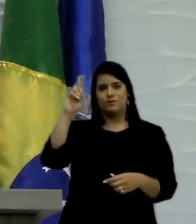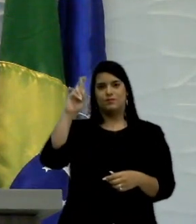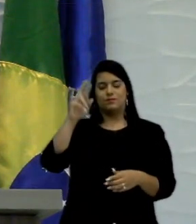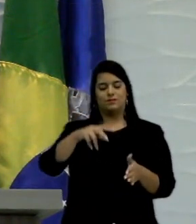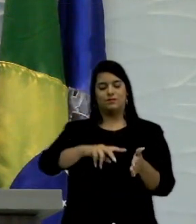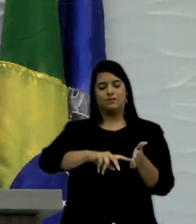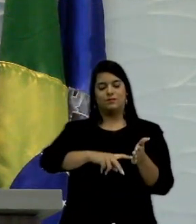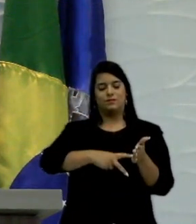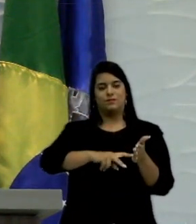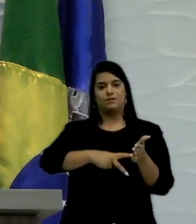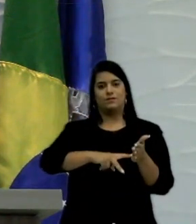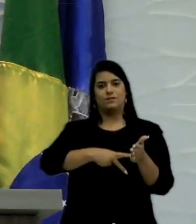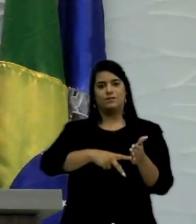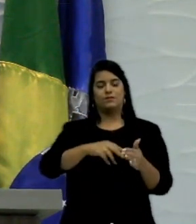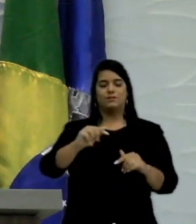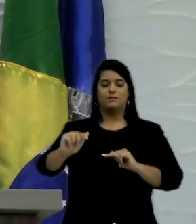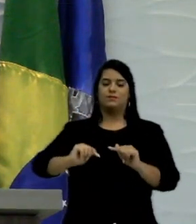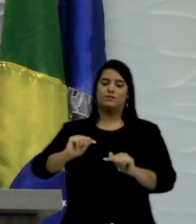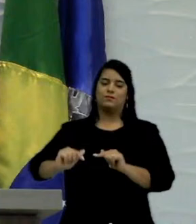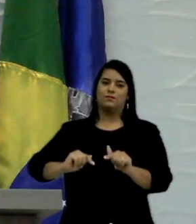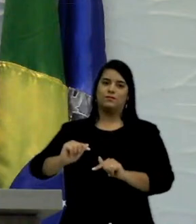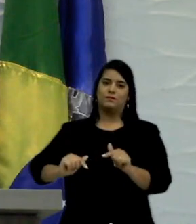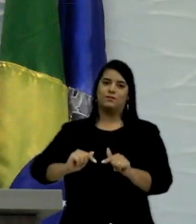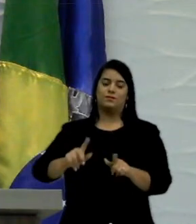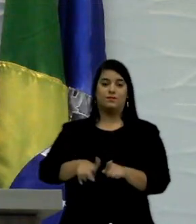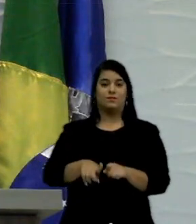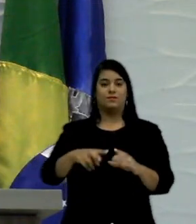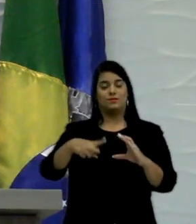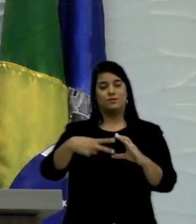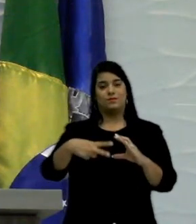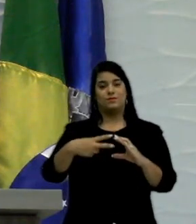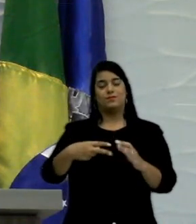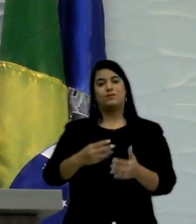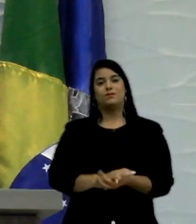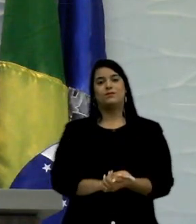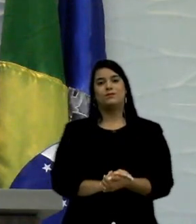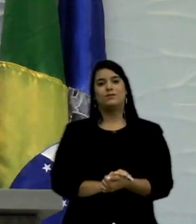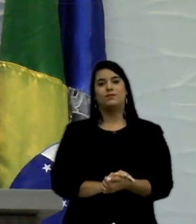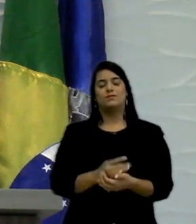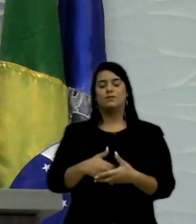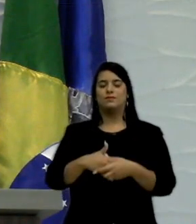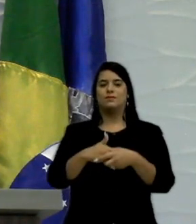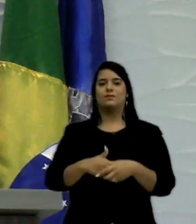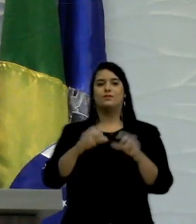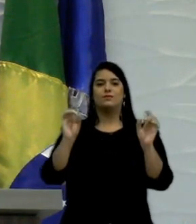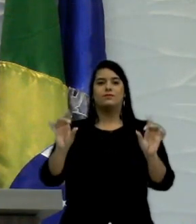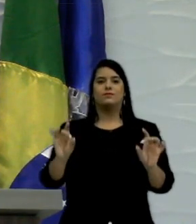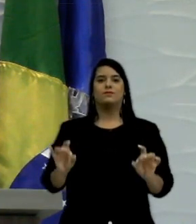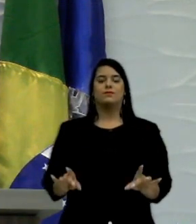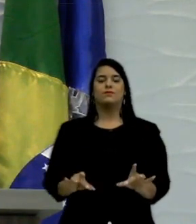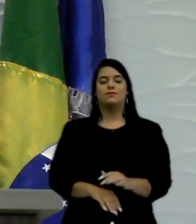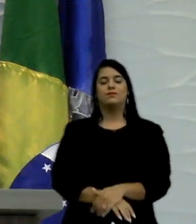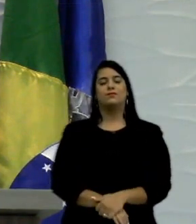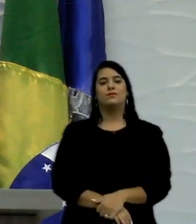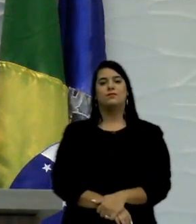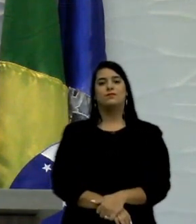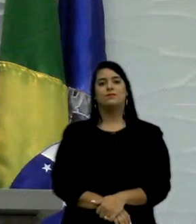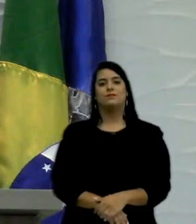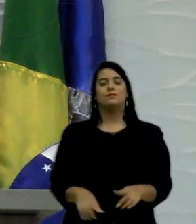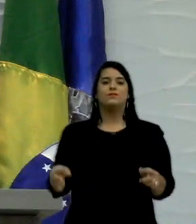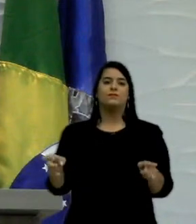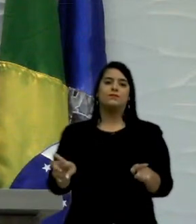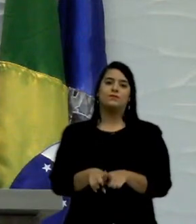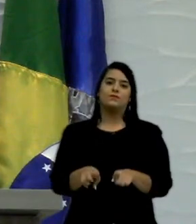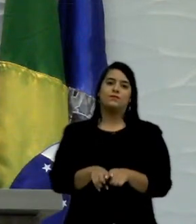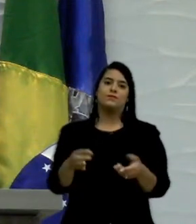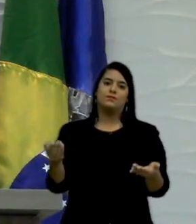sindicato, funcionários, funcionárias, funcionários dessa casa, nossas saudações especiais. Quero também, no dia de